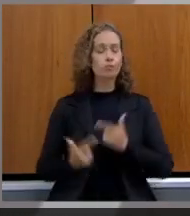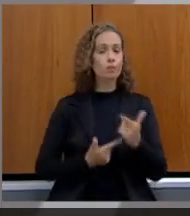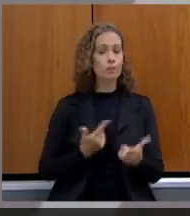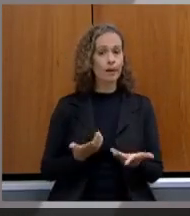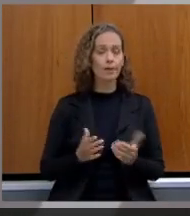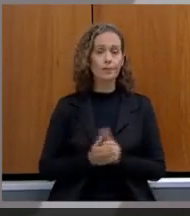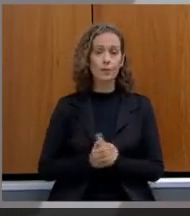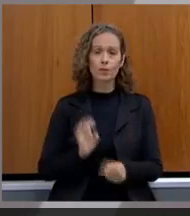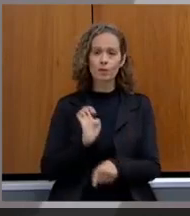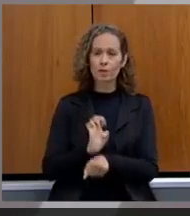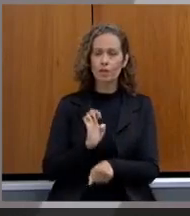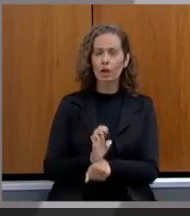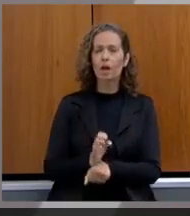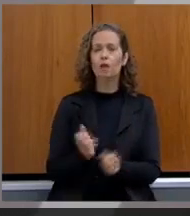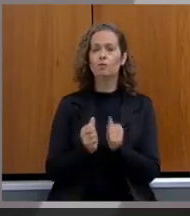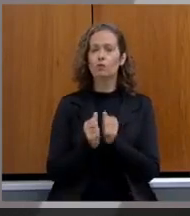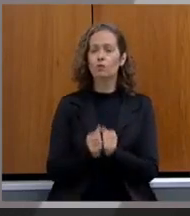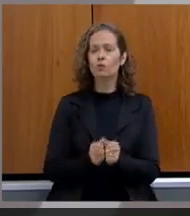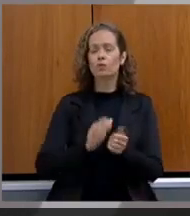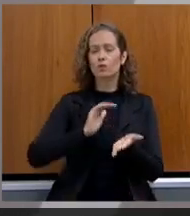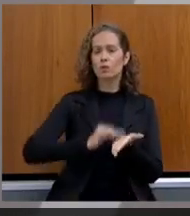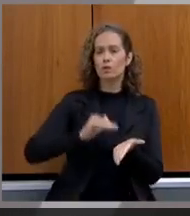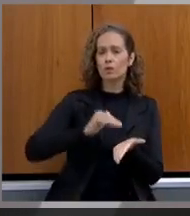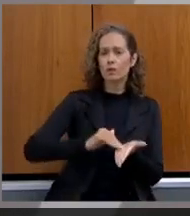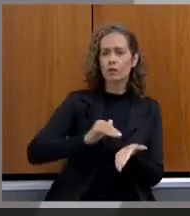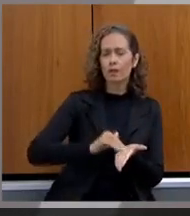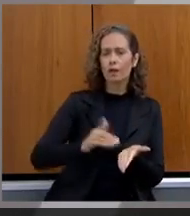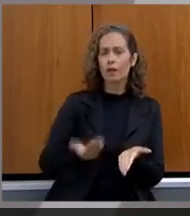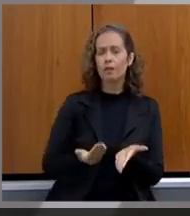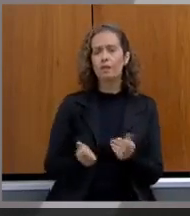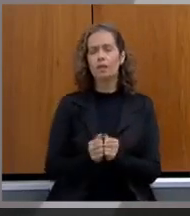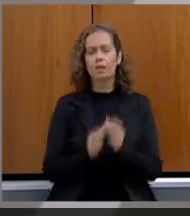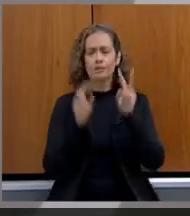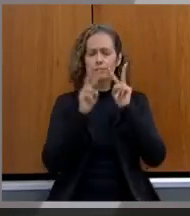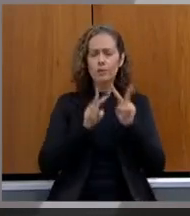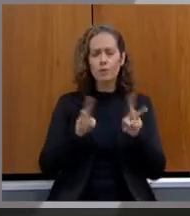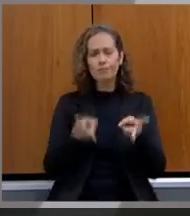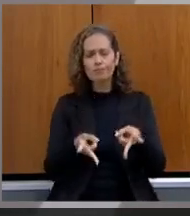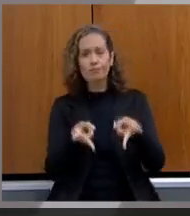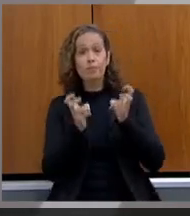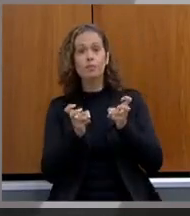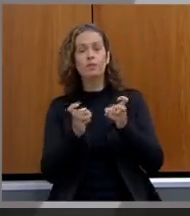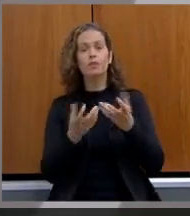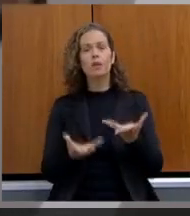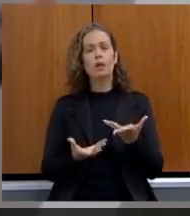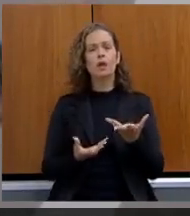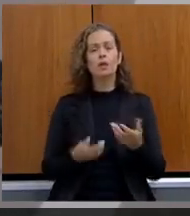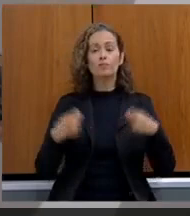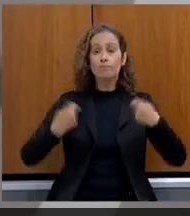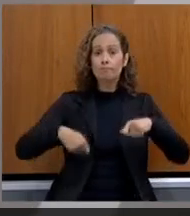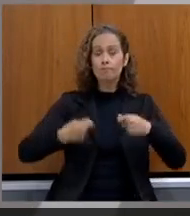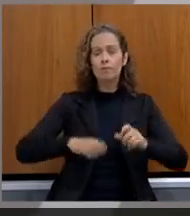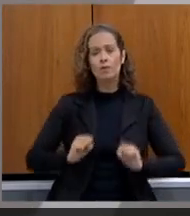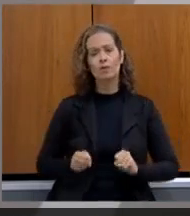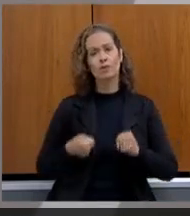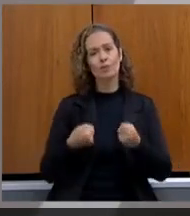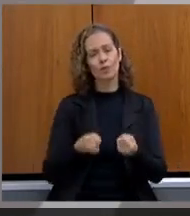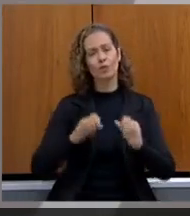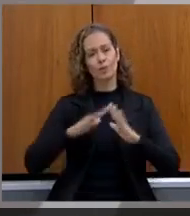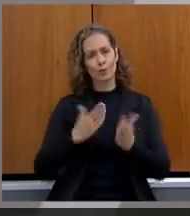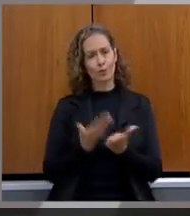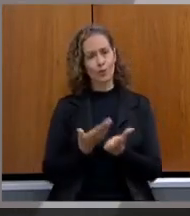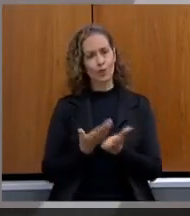estado né a secretaria enquanto estado consegui visualizar a necessidade do reforço escolar e